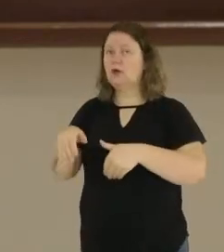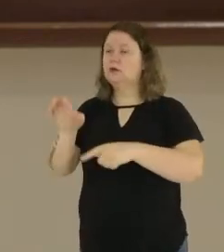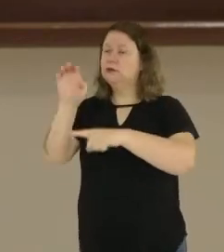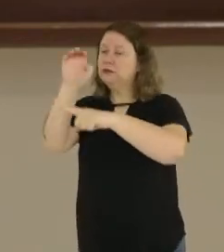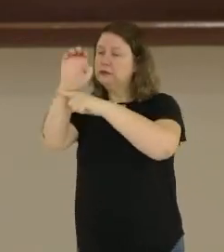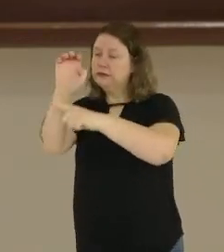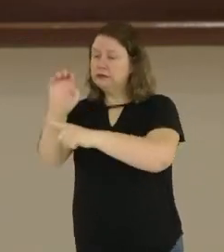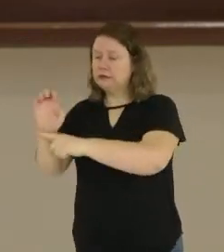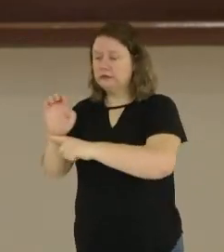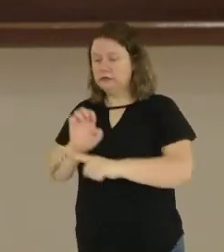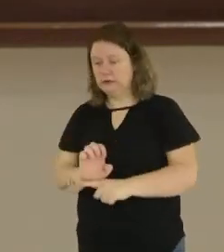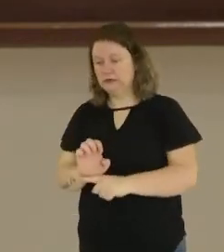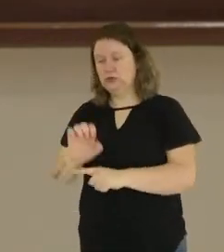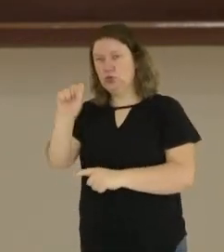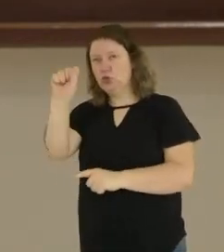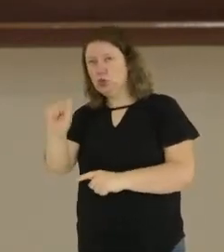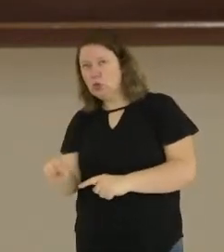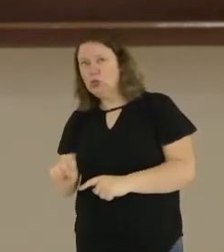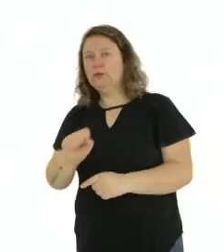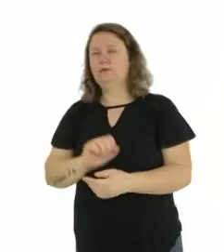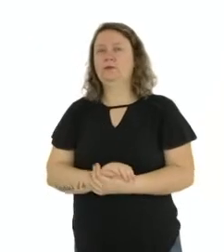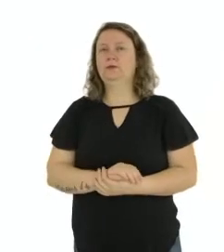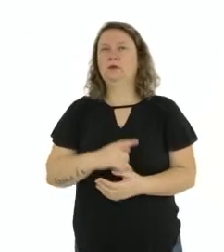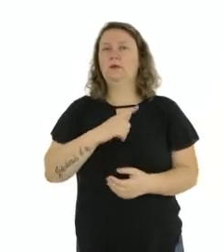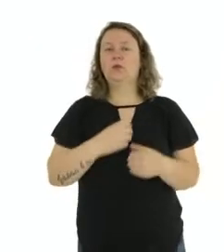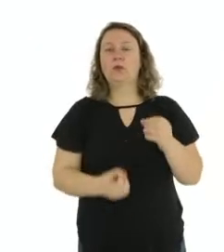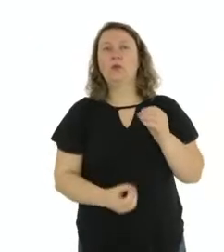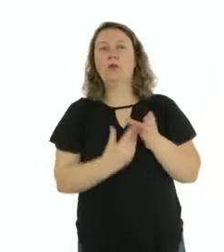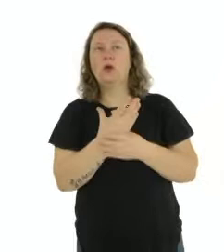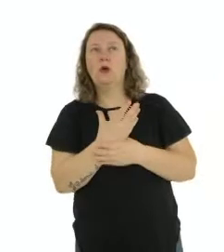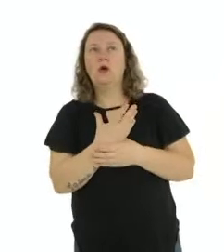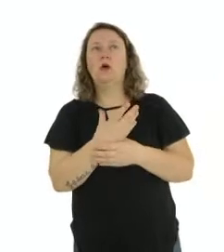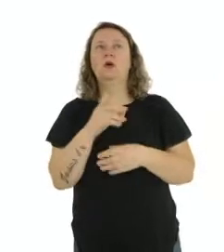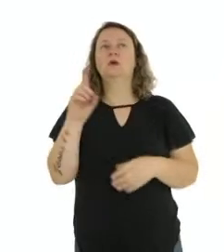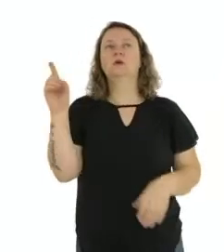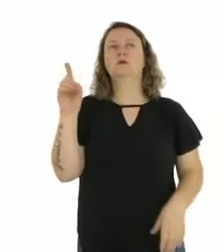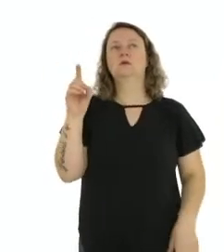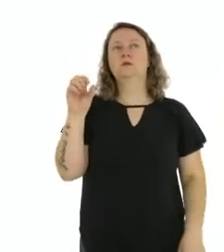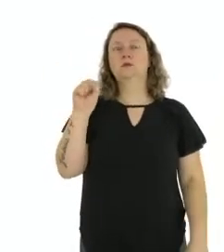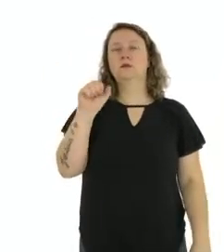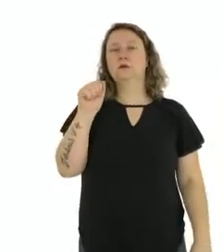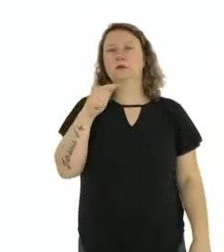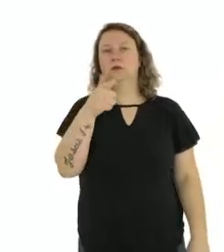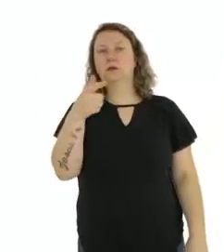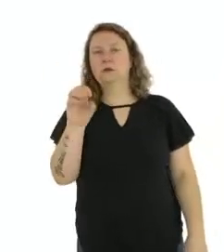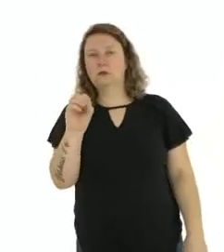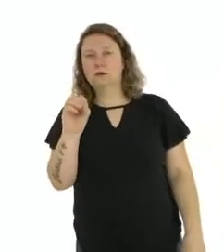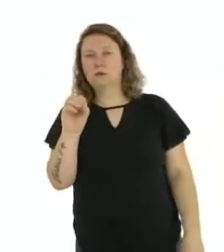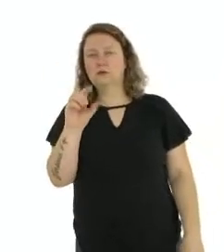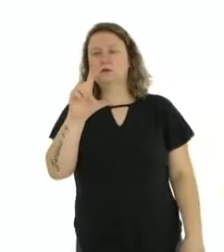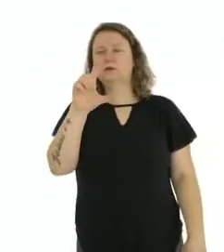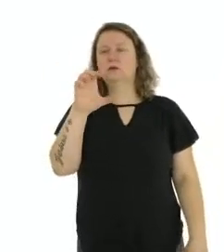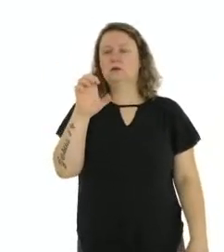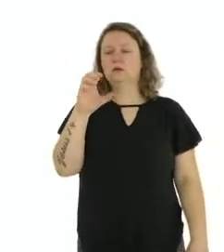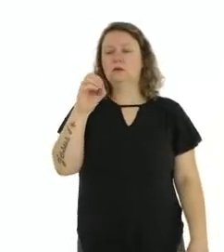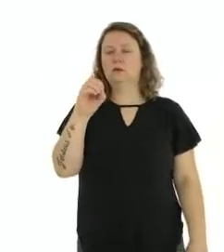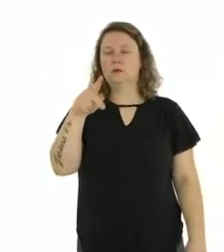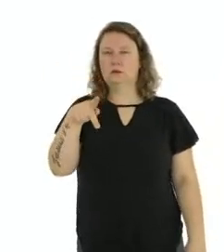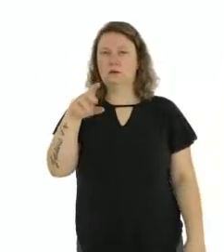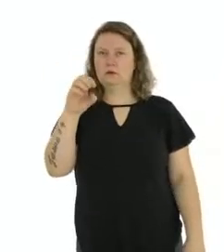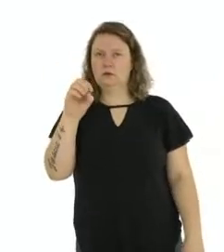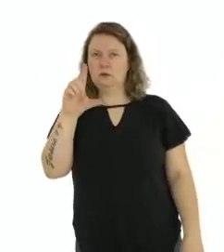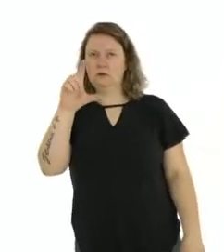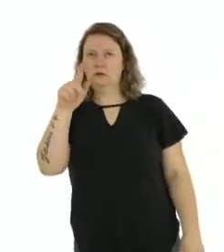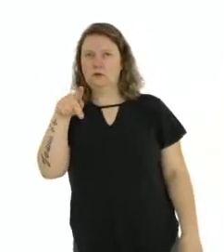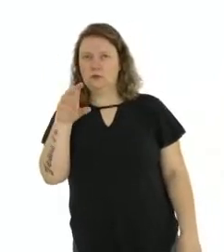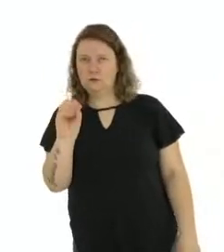Né? No sul, os alemães eles fundaram colônias como a de São Leopoldo e de Novo Hamburgo, isso no que hoje, né, é o